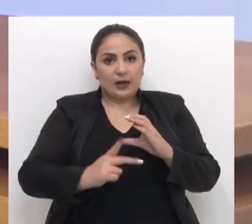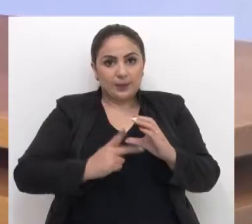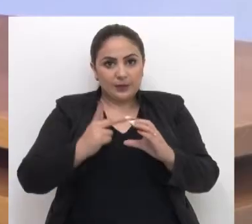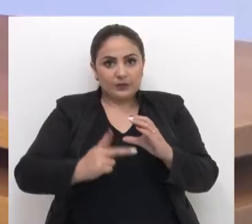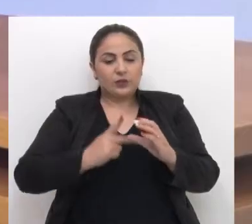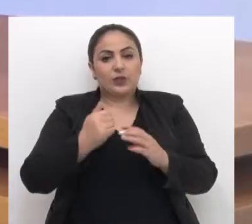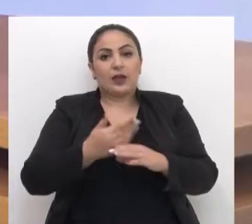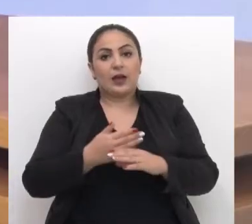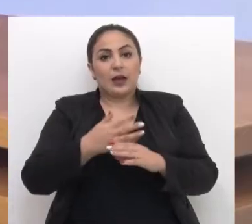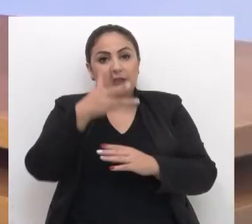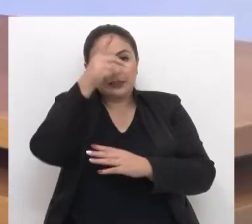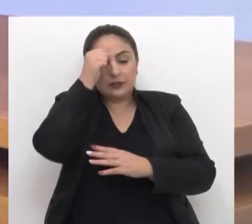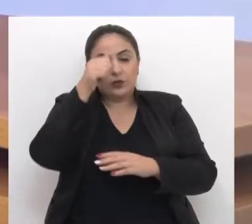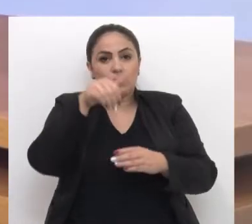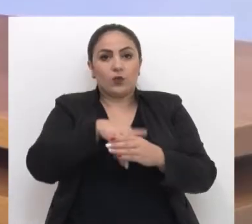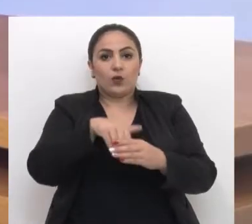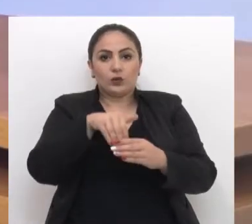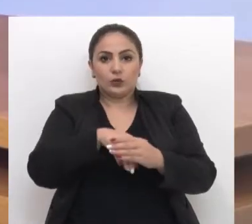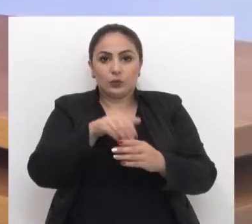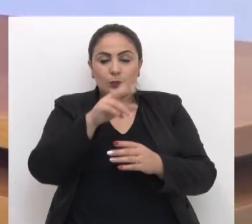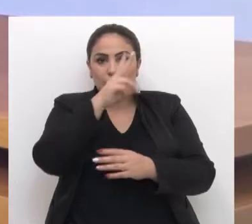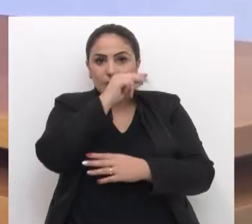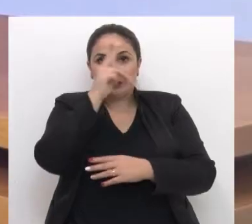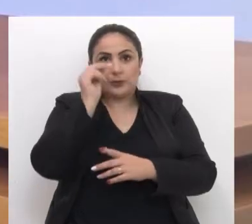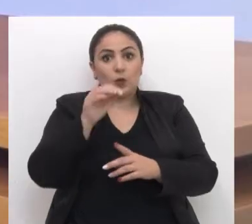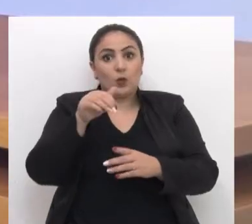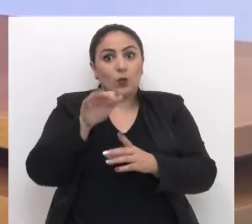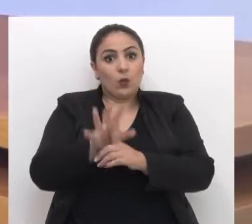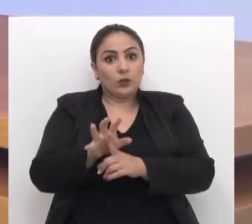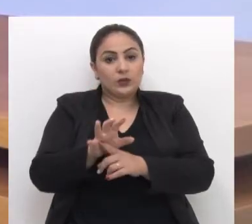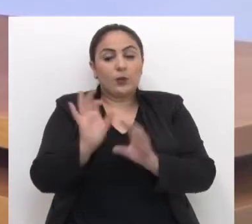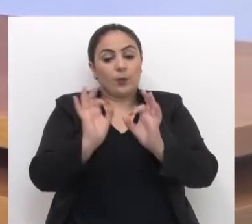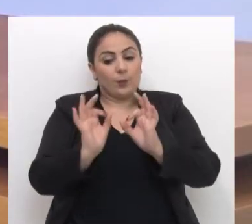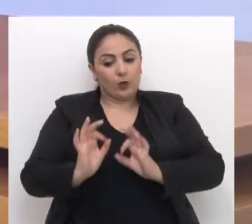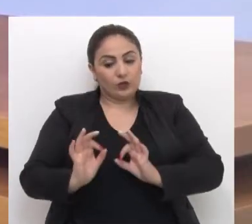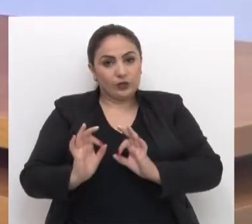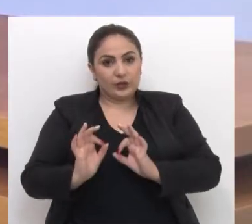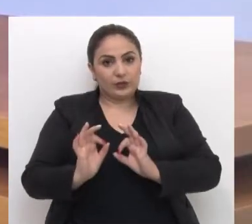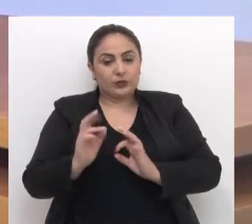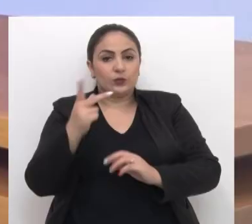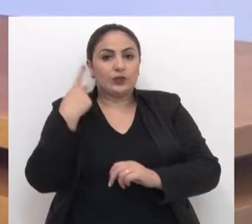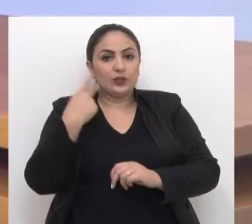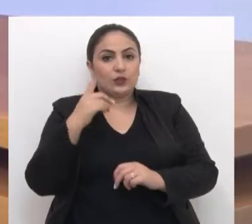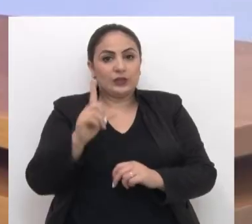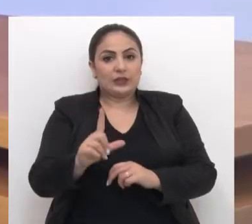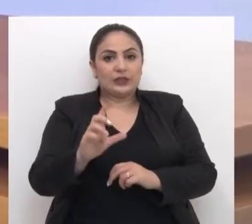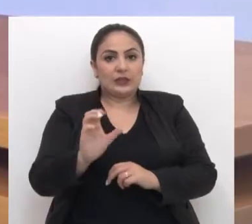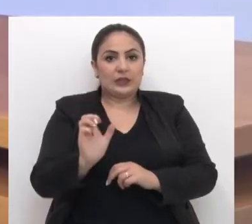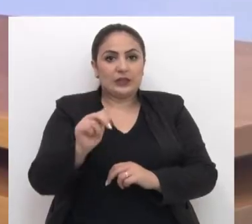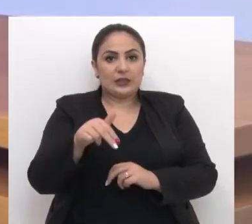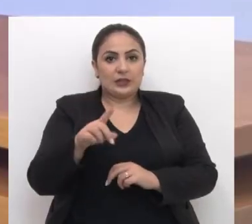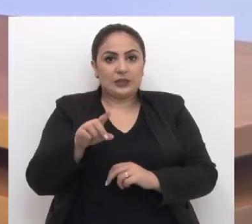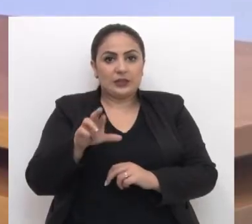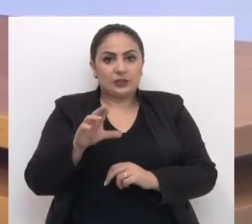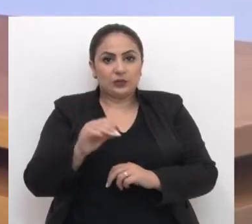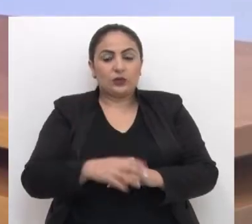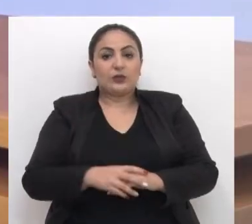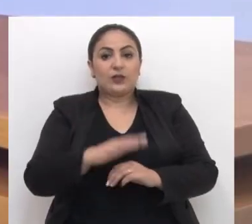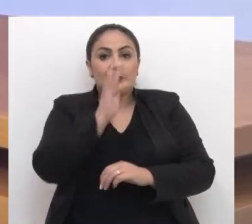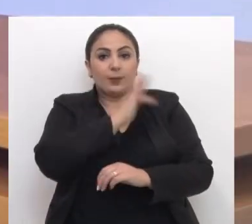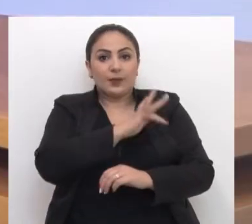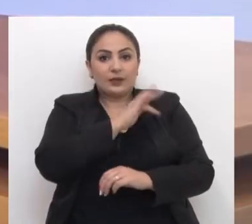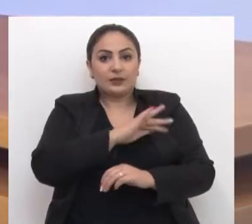A Câmara Municipal apreciou o veto do Poder Executivo a um projeto do vereador Leandro Rosso. Através da